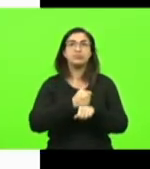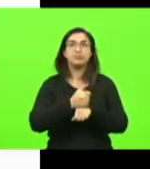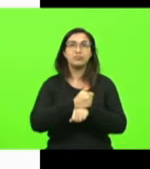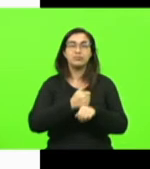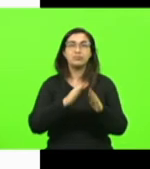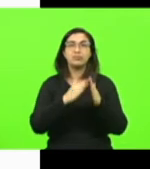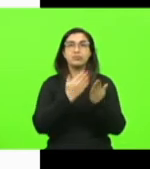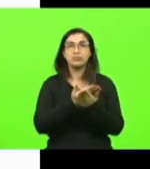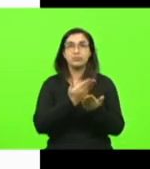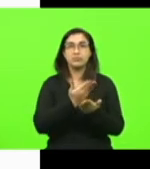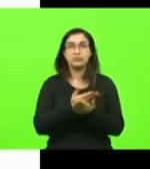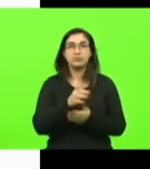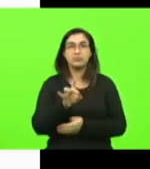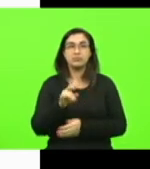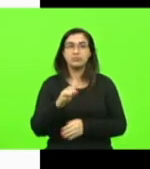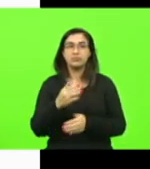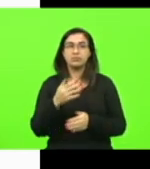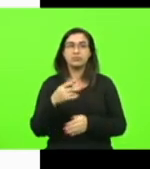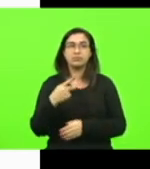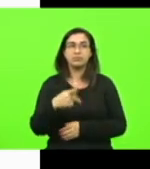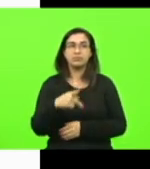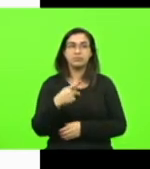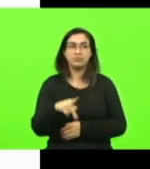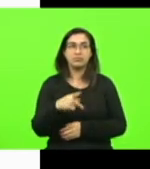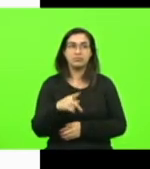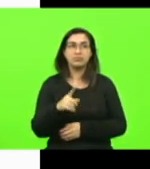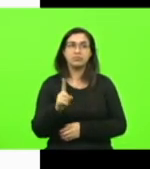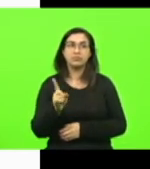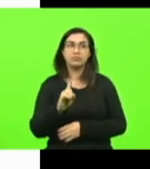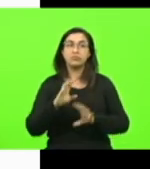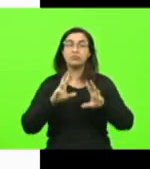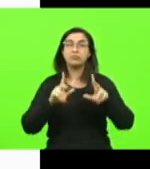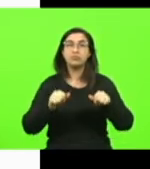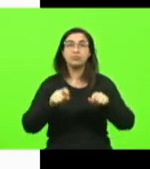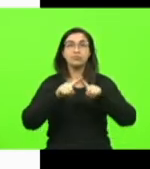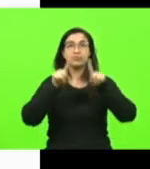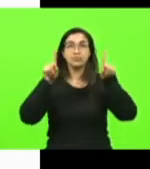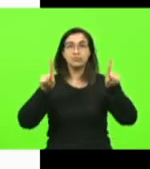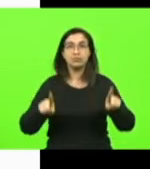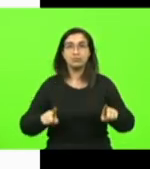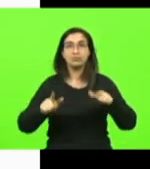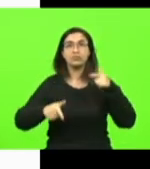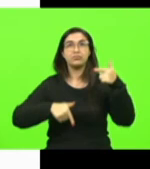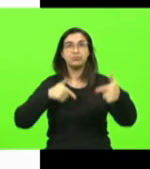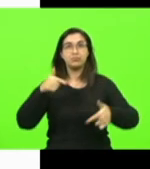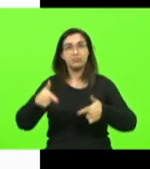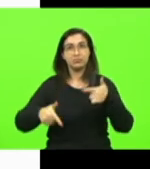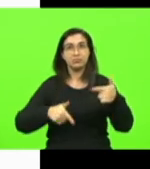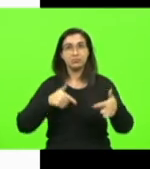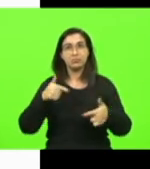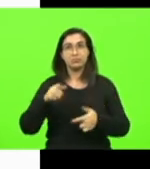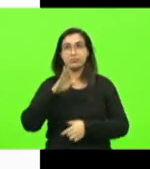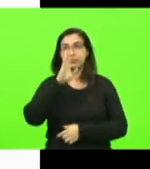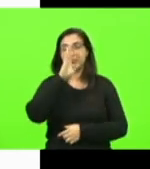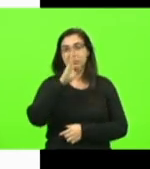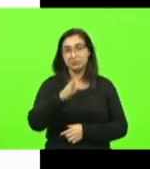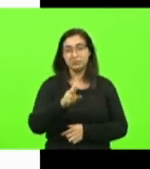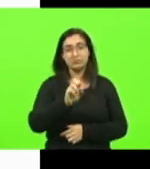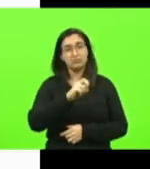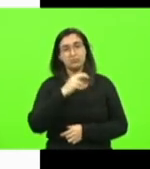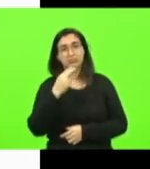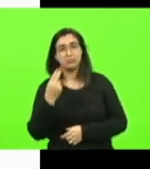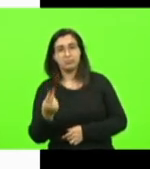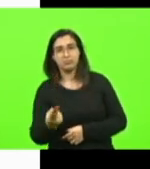os professores, todos os servidores que trabalham direta ou indiretamente com